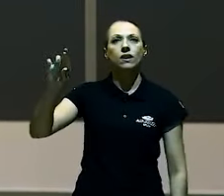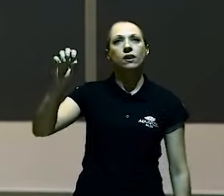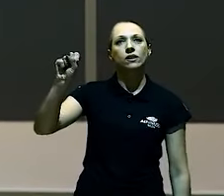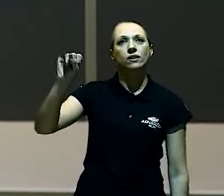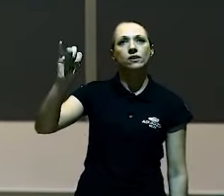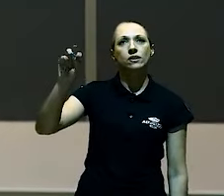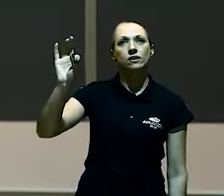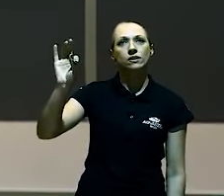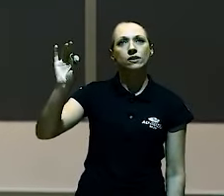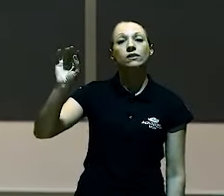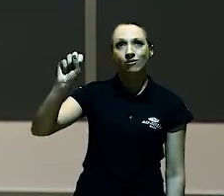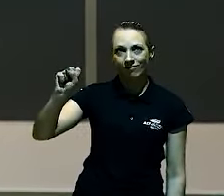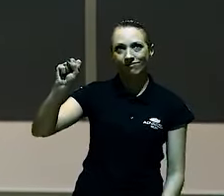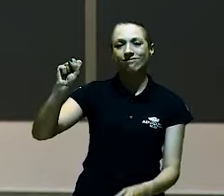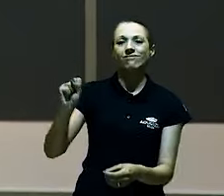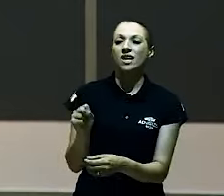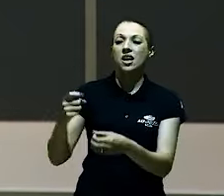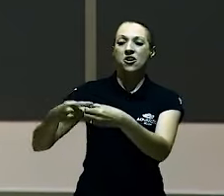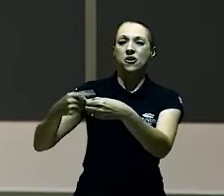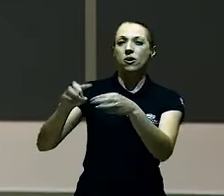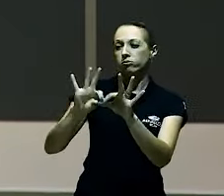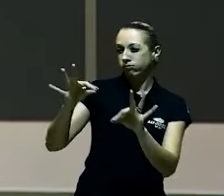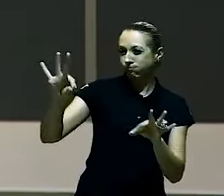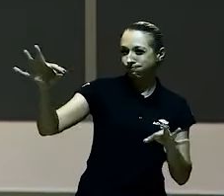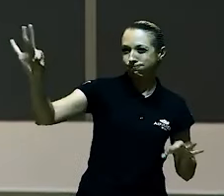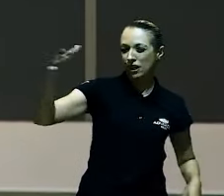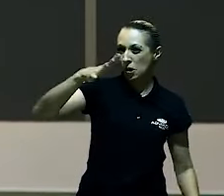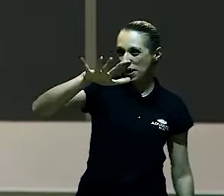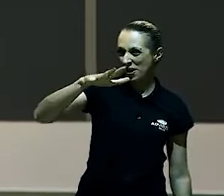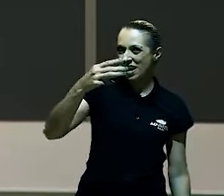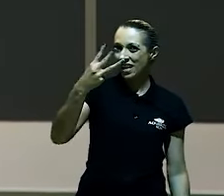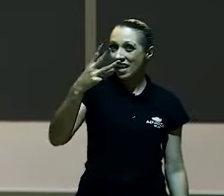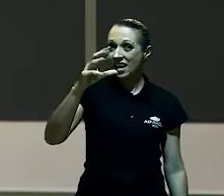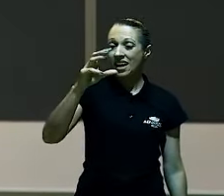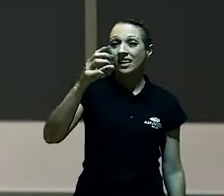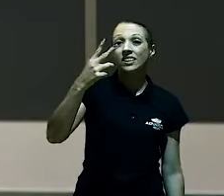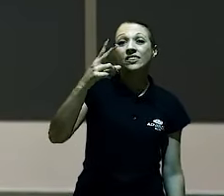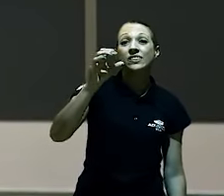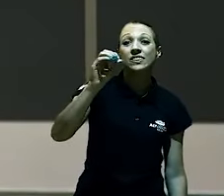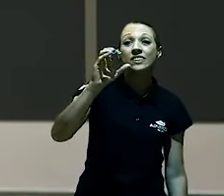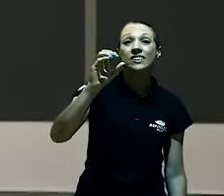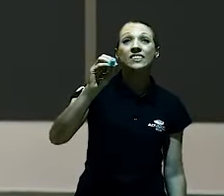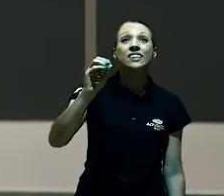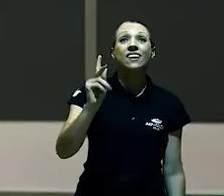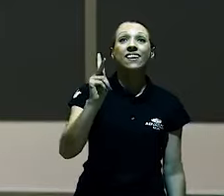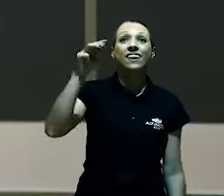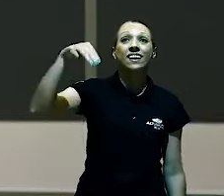distante, que distava aproximadamente 3.220 quilômetros de Jope, pelo